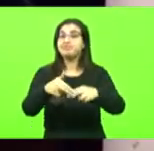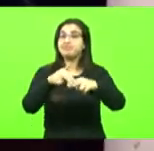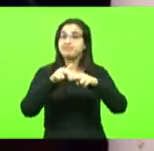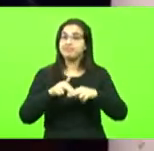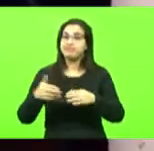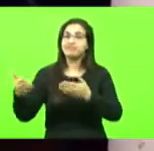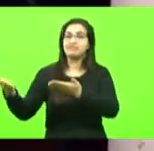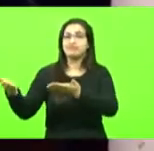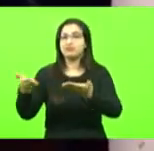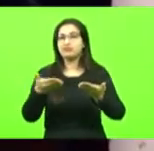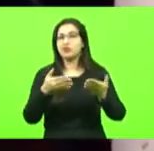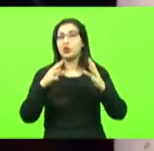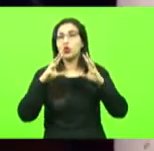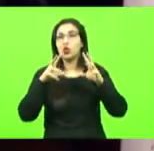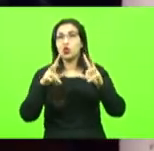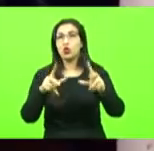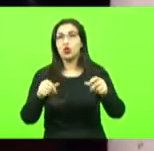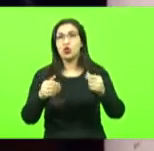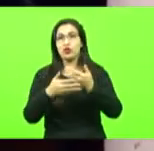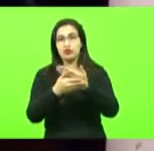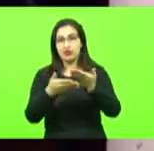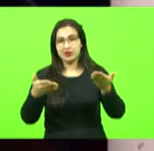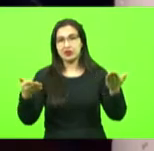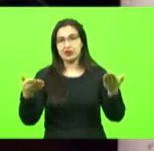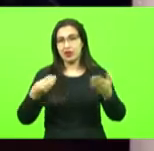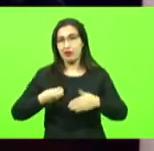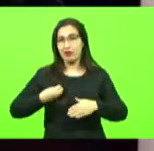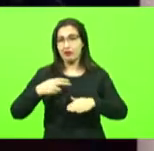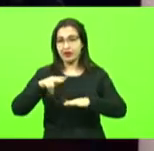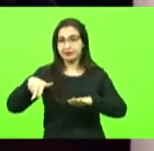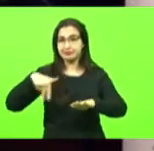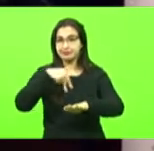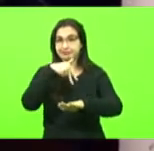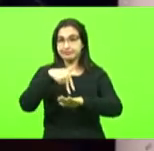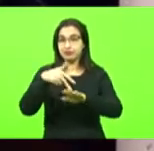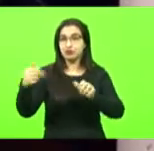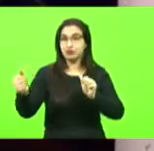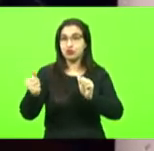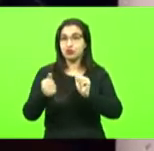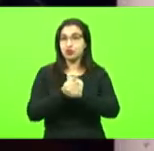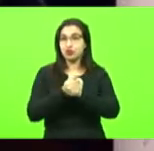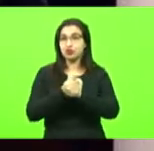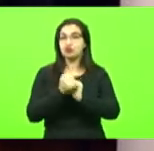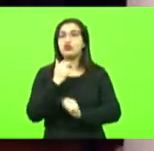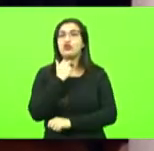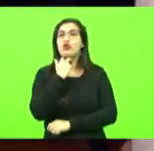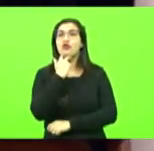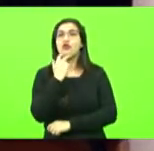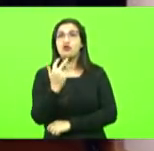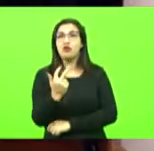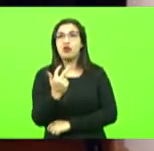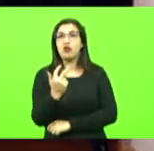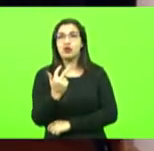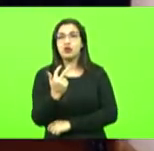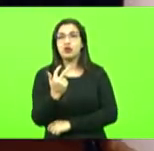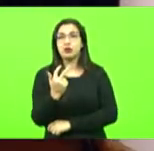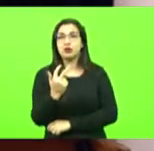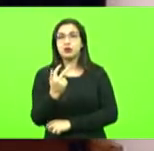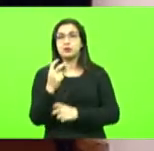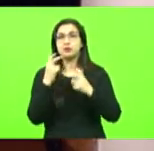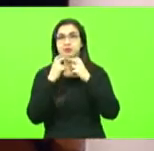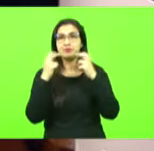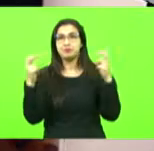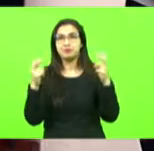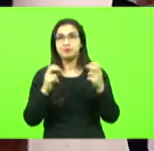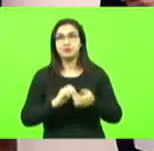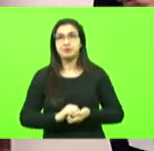convidamos a todas e todos os presentes a juntarem a sua voz nesse coro.